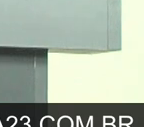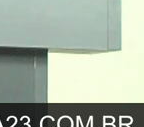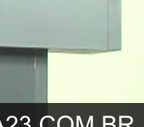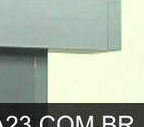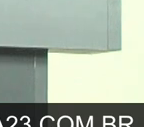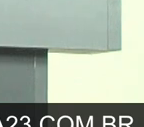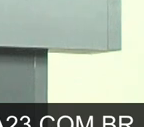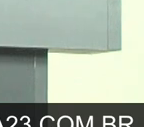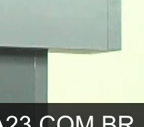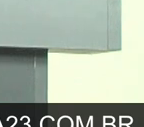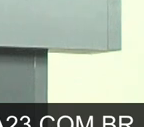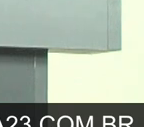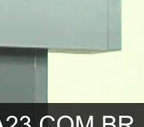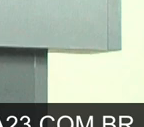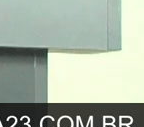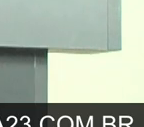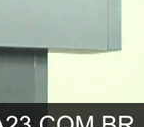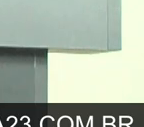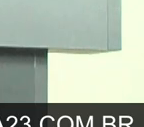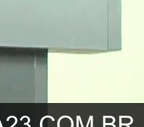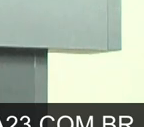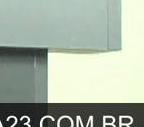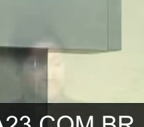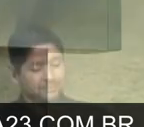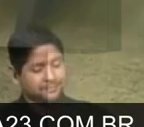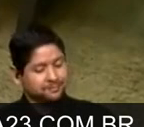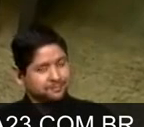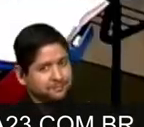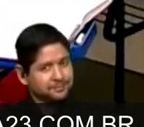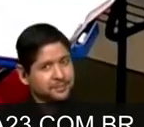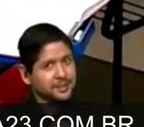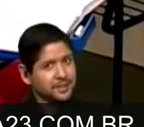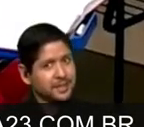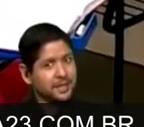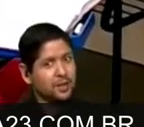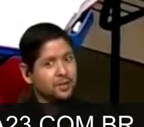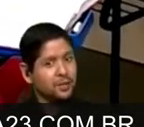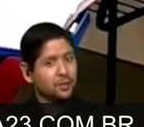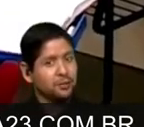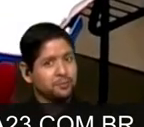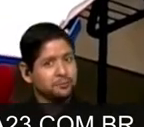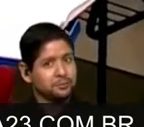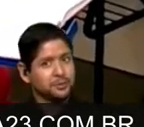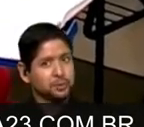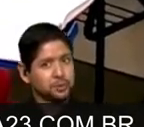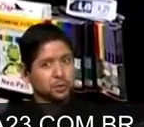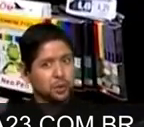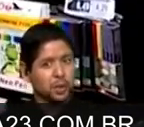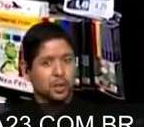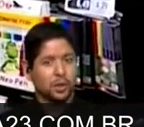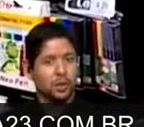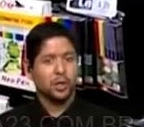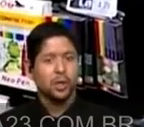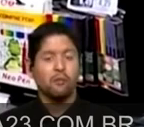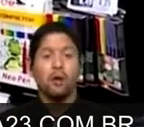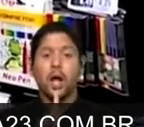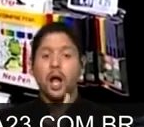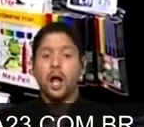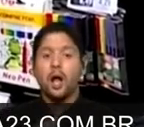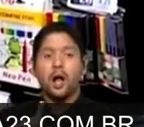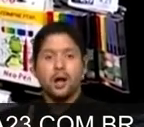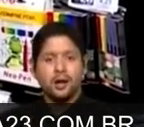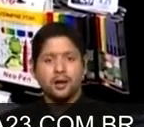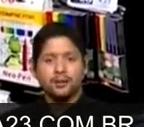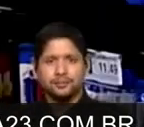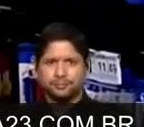dica, às vezes comprar antes economiza. Ano novo, temporada escolar nova. E as lojas